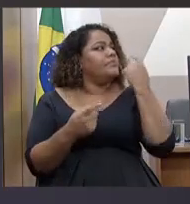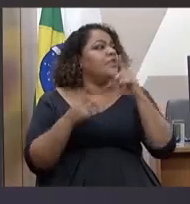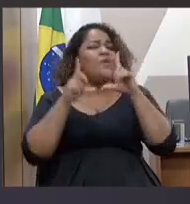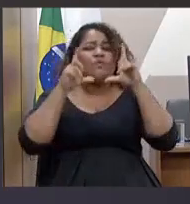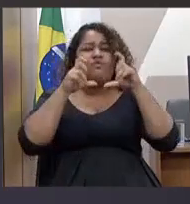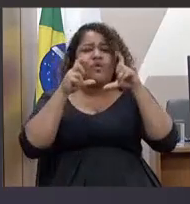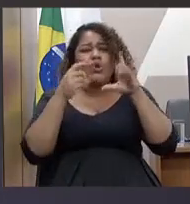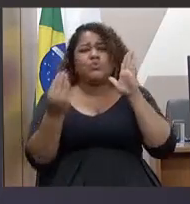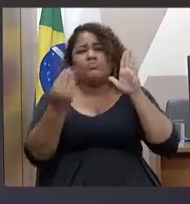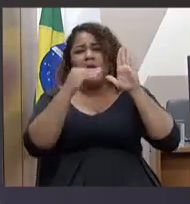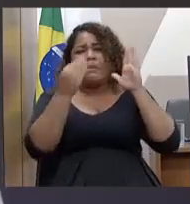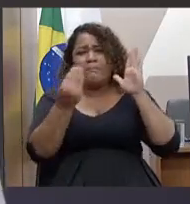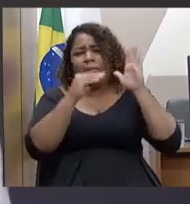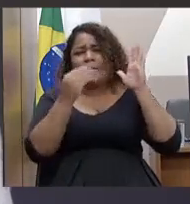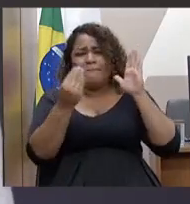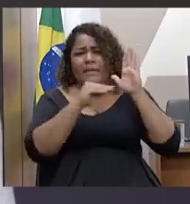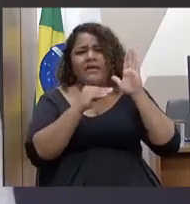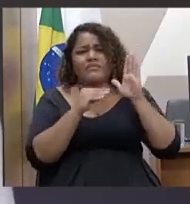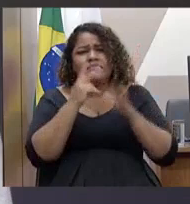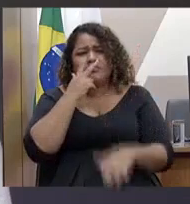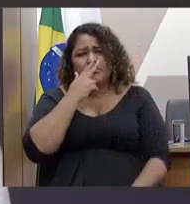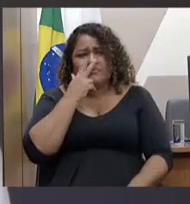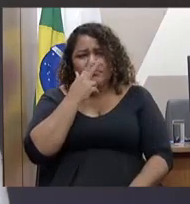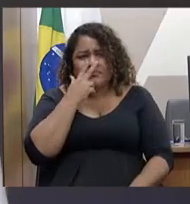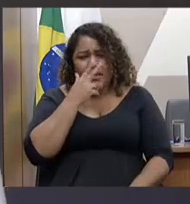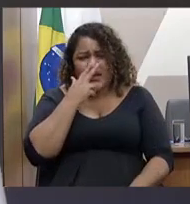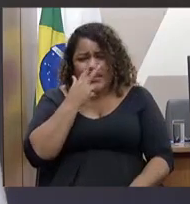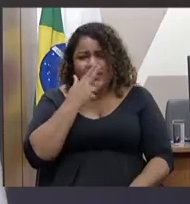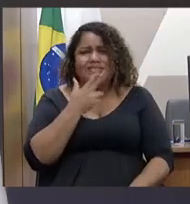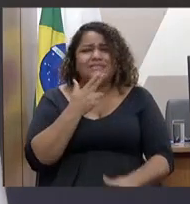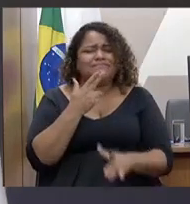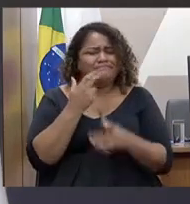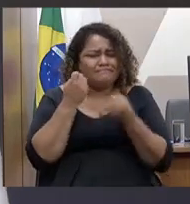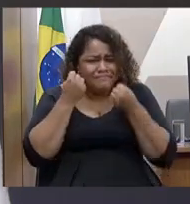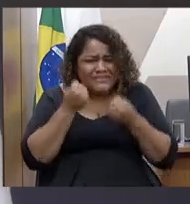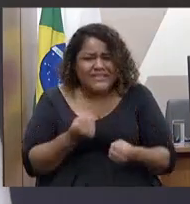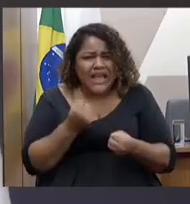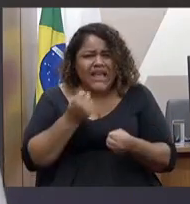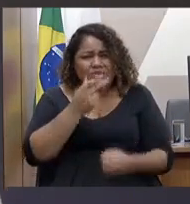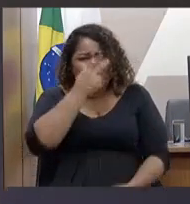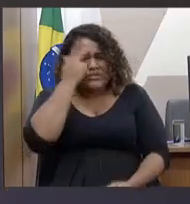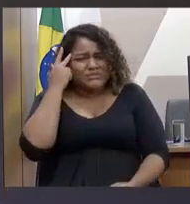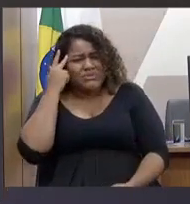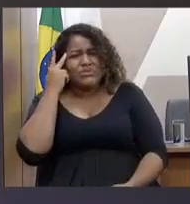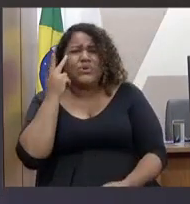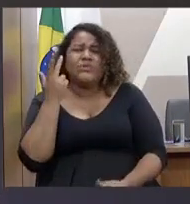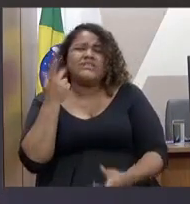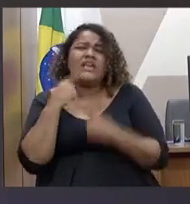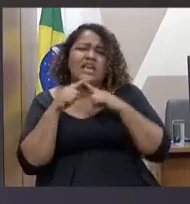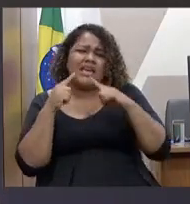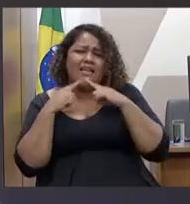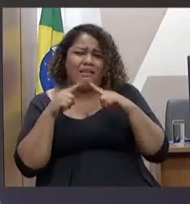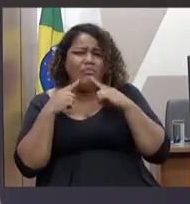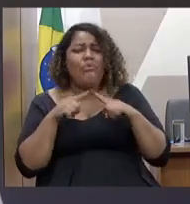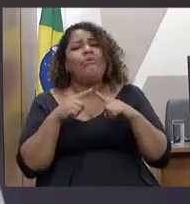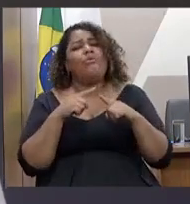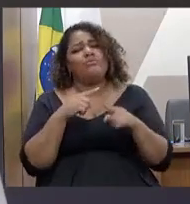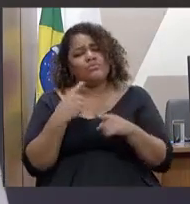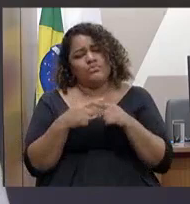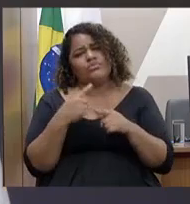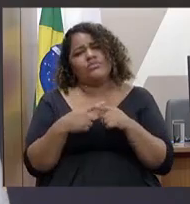fosse colocar essas fotos Ali como nós colocamos na outras audiências ficou muito pesada e depois as pessoas que eu falando e porque realmente